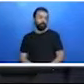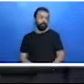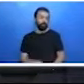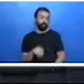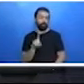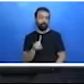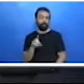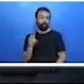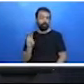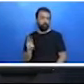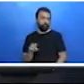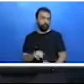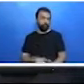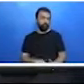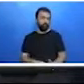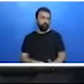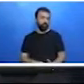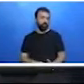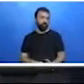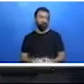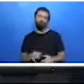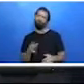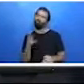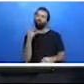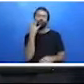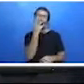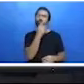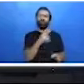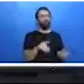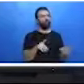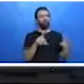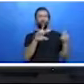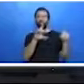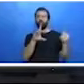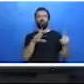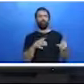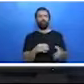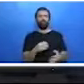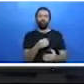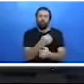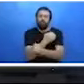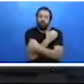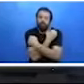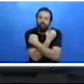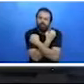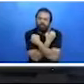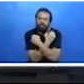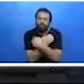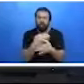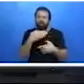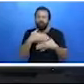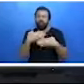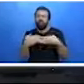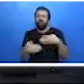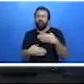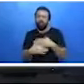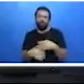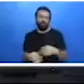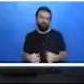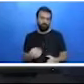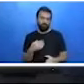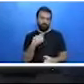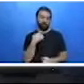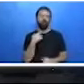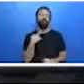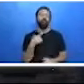nossa coordenadora, a gente vê esse capricho todo no slide, dá vontade de abraçar o slide, né? Dá vontade de entrar na história,